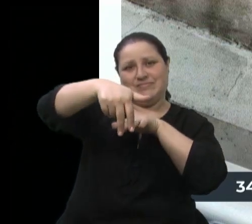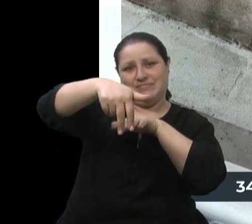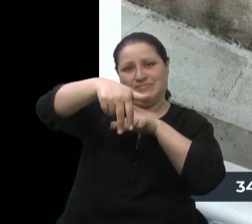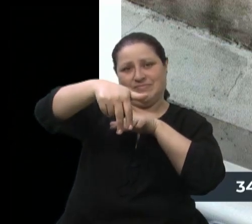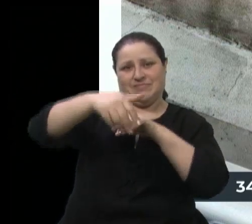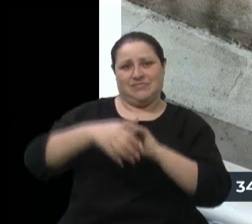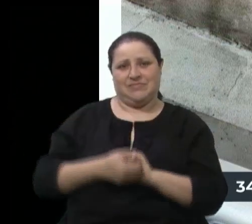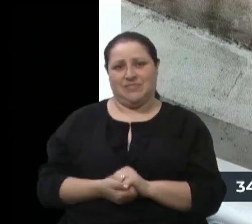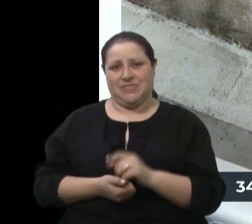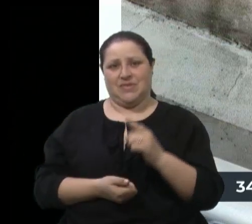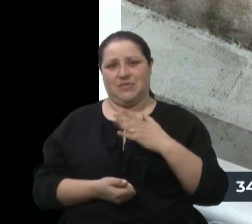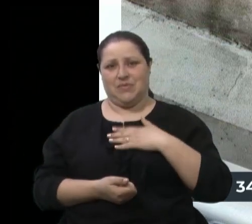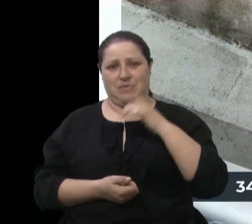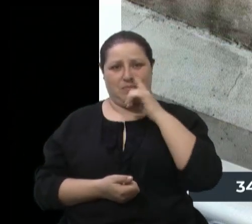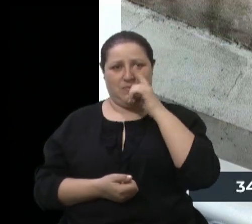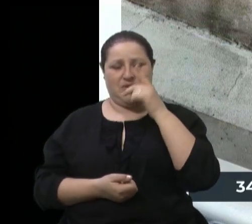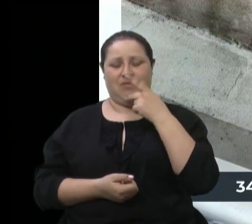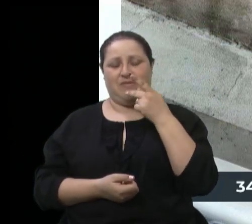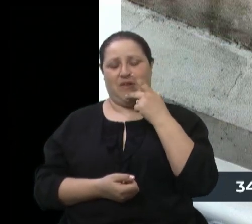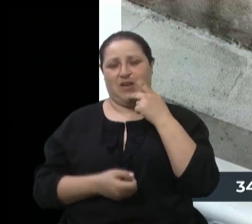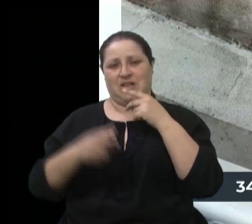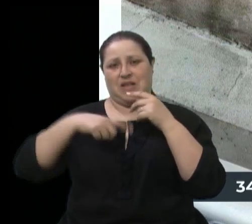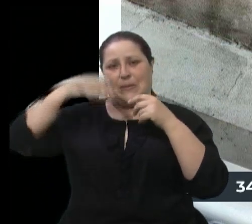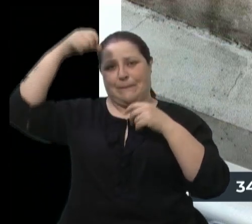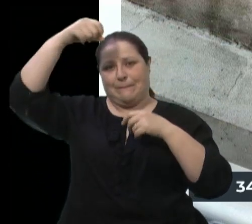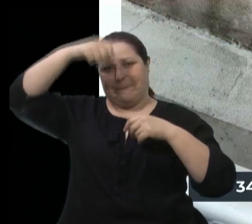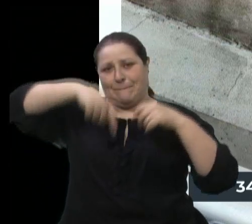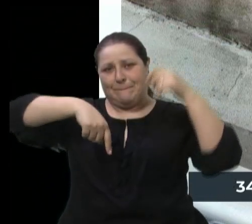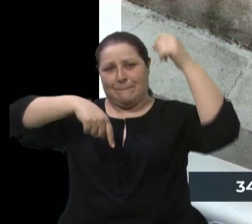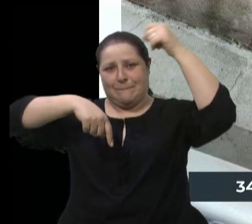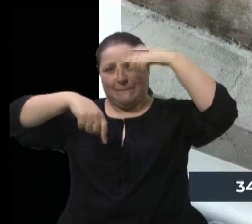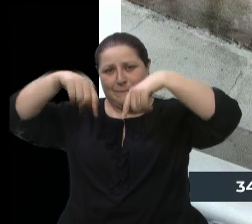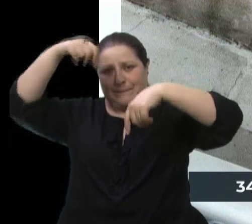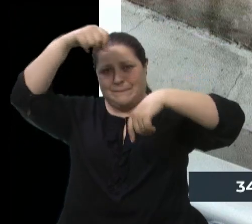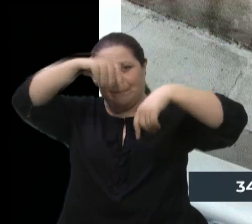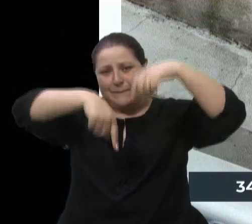mãe fala, pingando mofo, quase que literalmente, né?